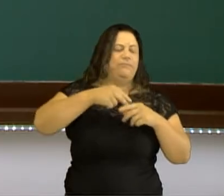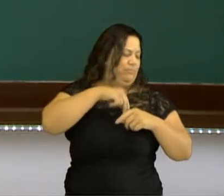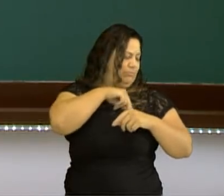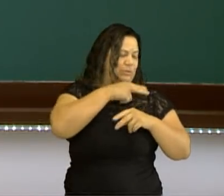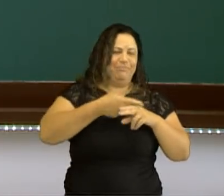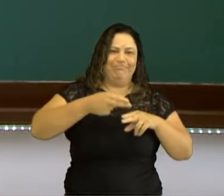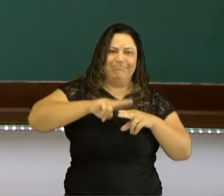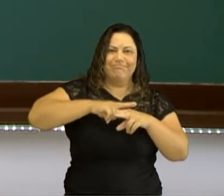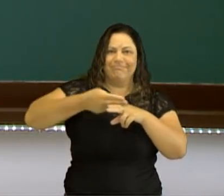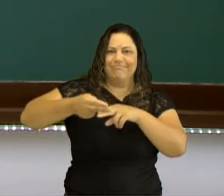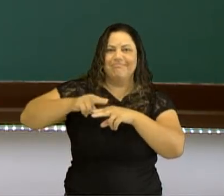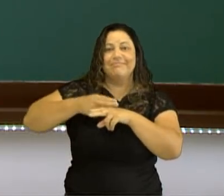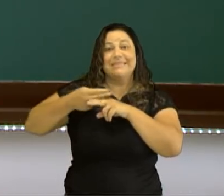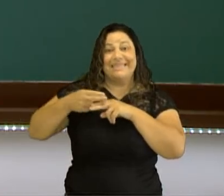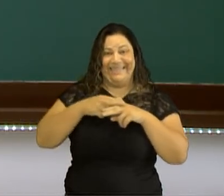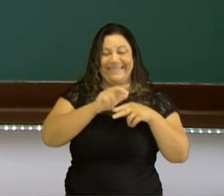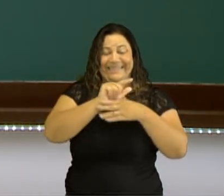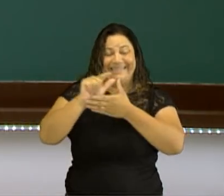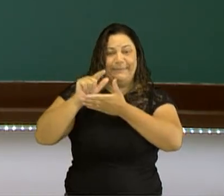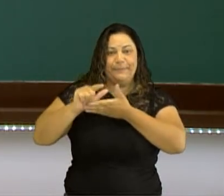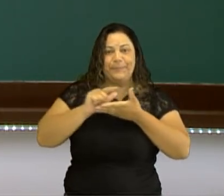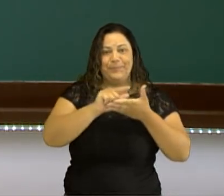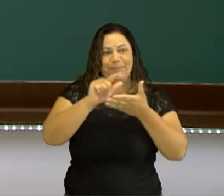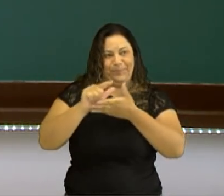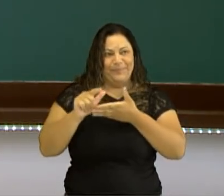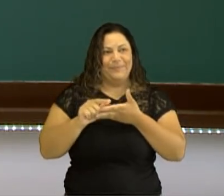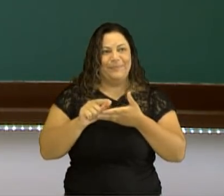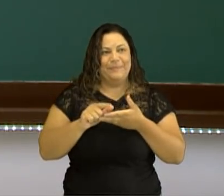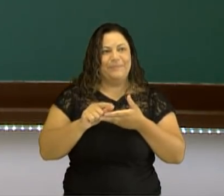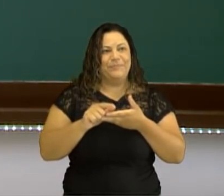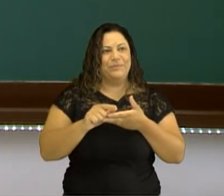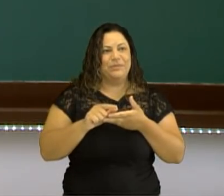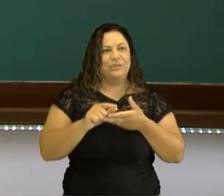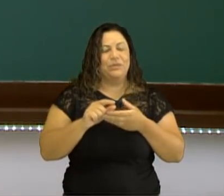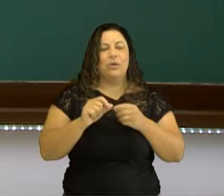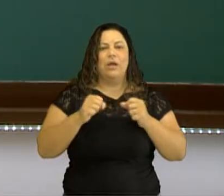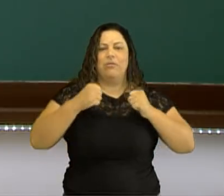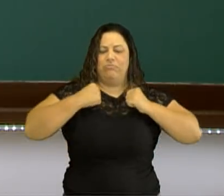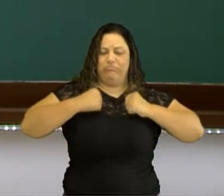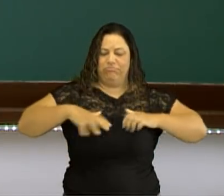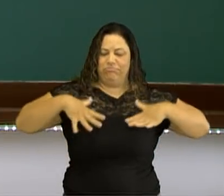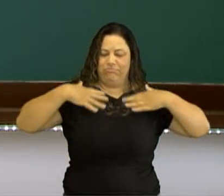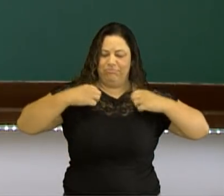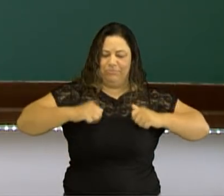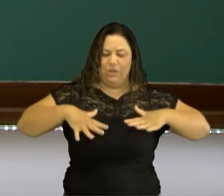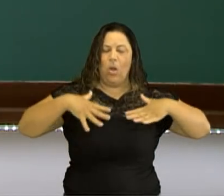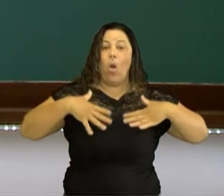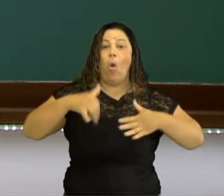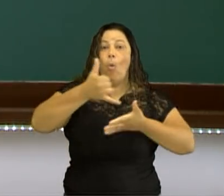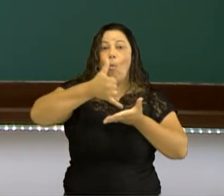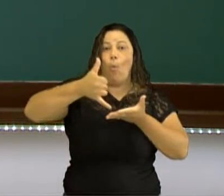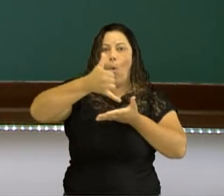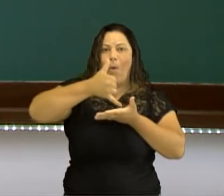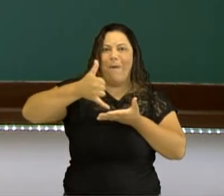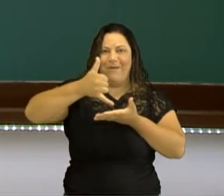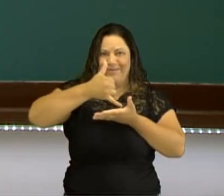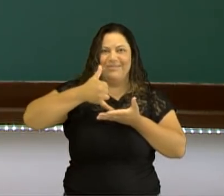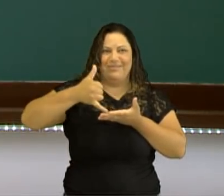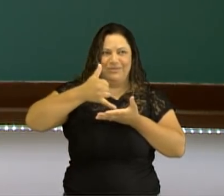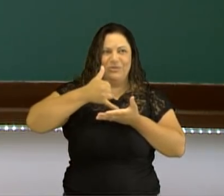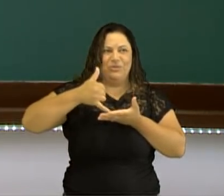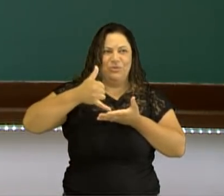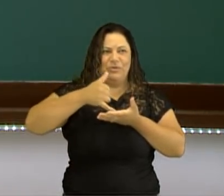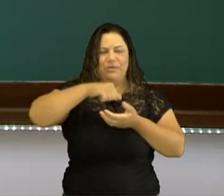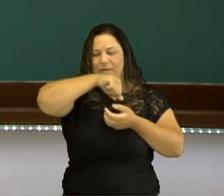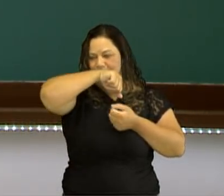nas suas penas. Quando elas estão fazendo esse movimento, elas estão espalhando uma substância oleosa, como se fosse uma